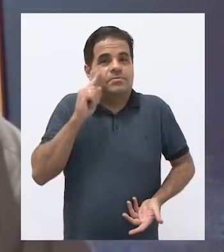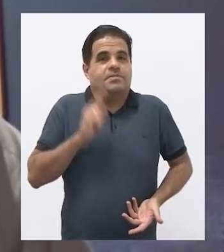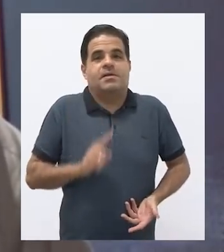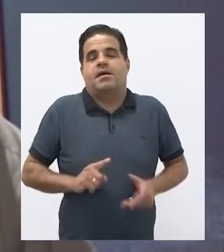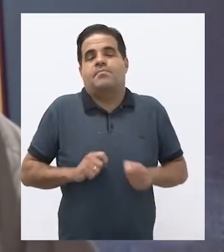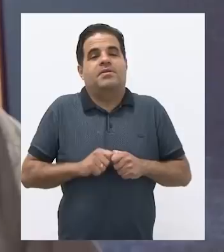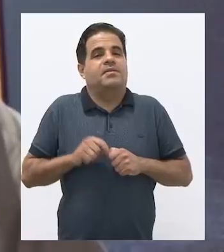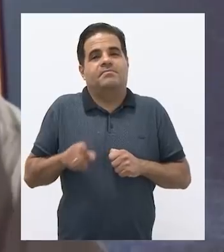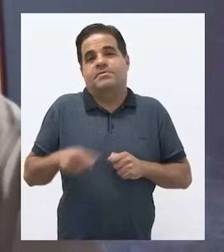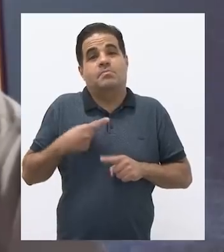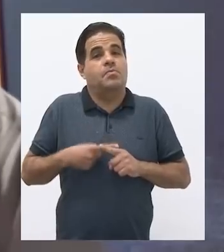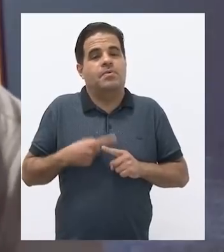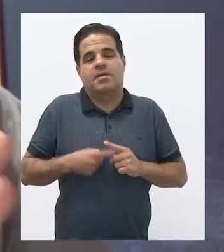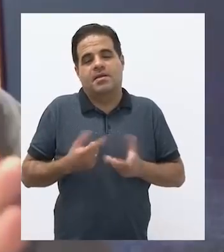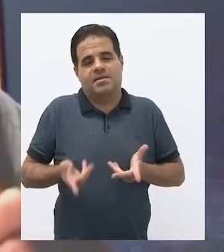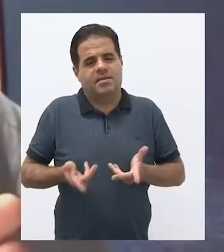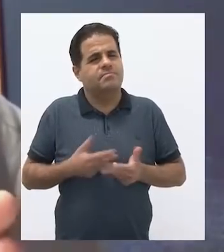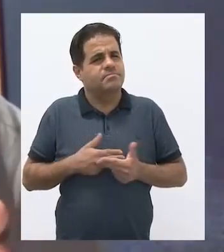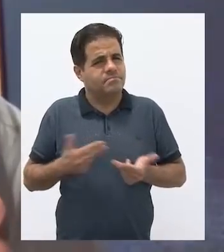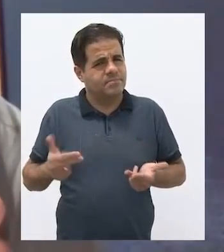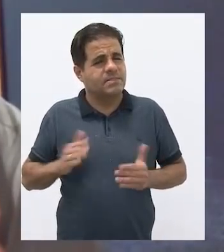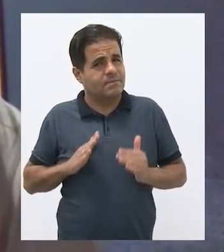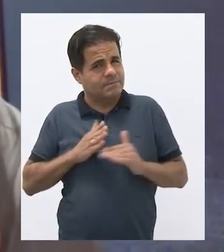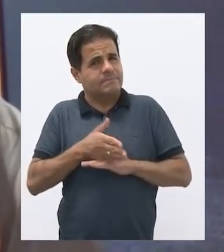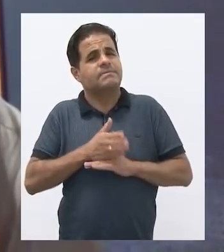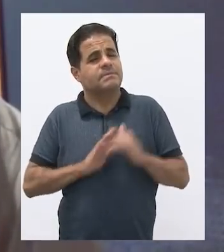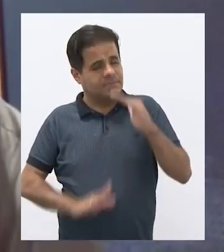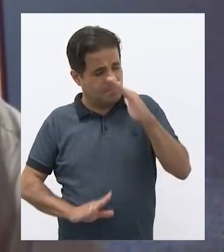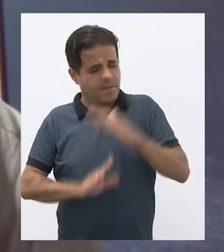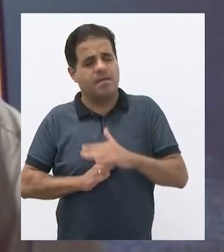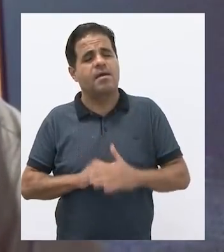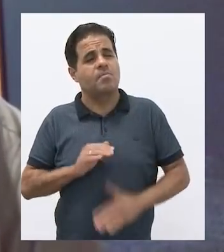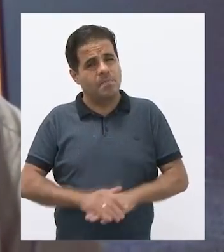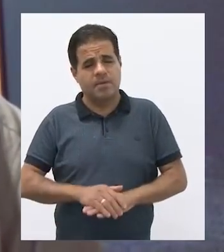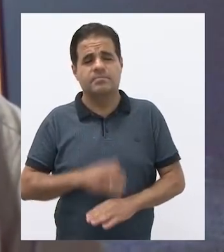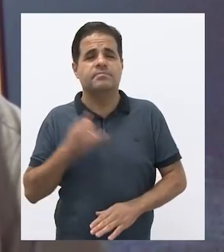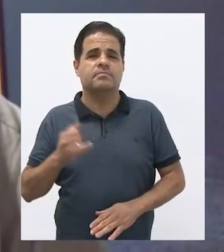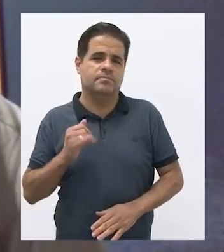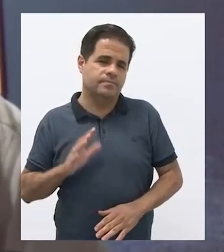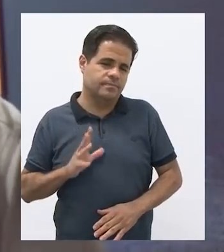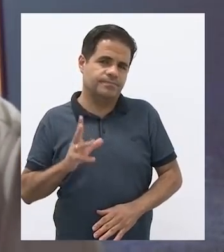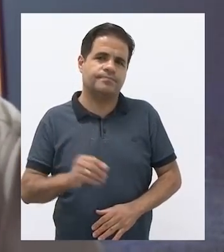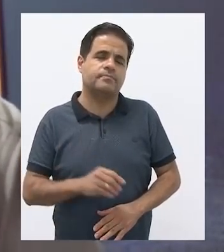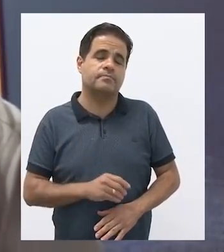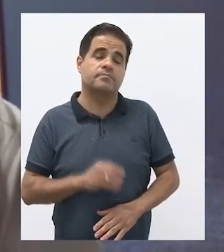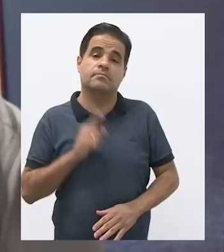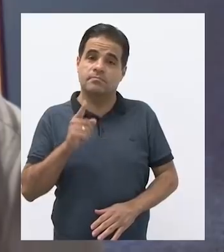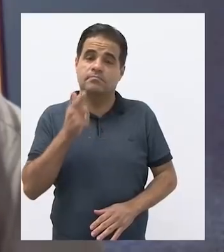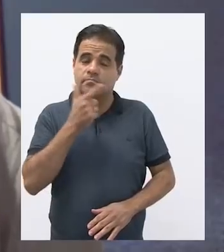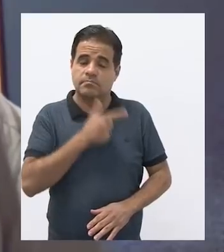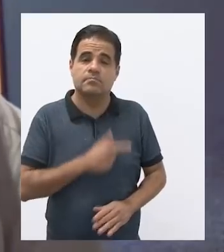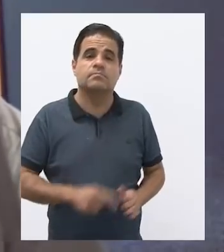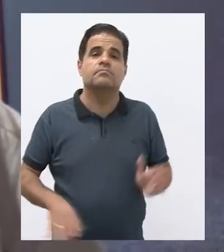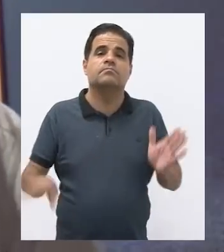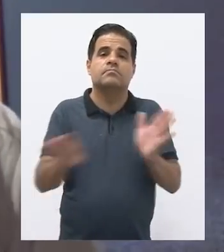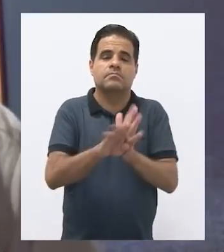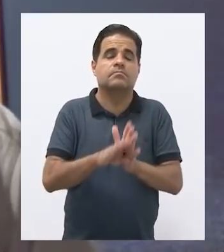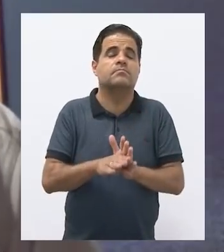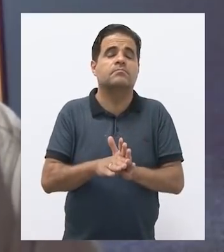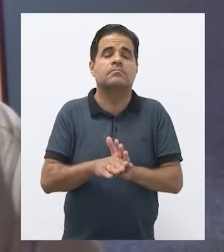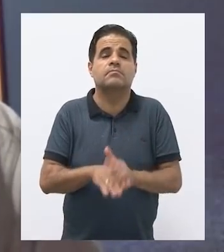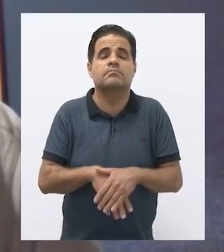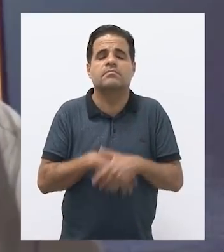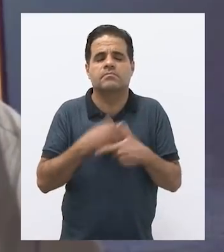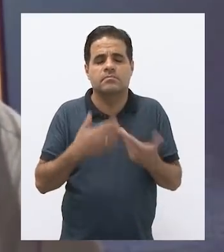está fazendo. Então, transpor essa barreira é o mais importante de tudo, para que você consiga chegar e entender quais